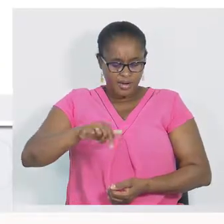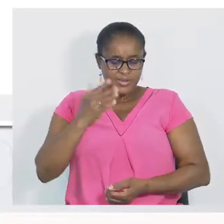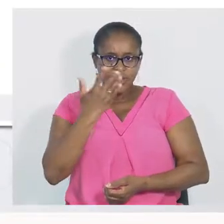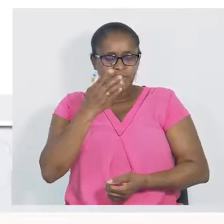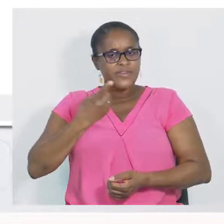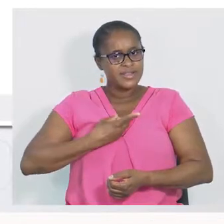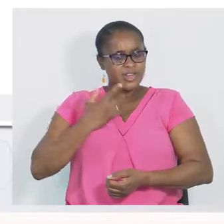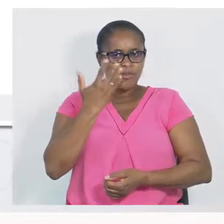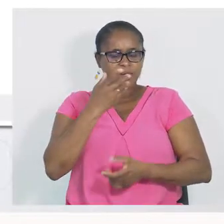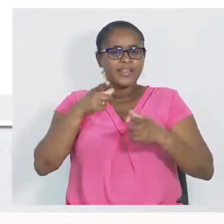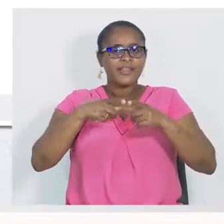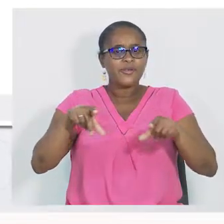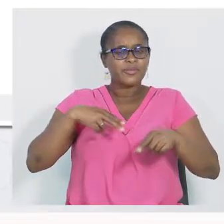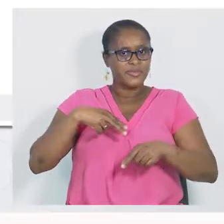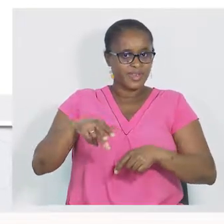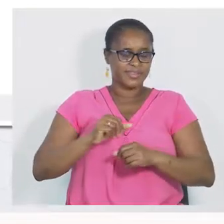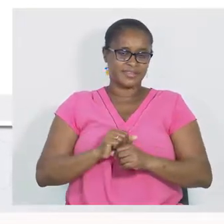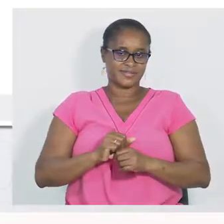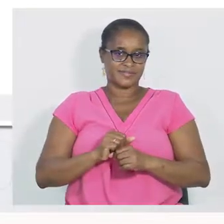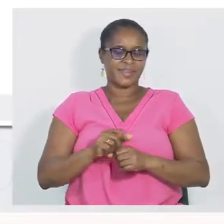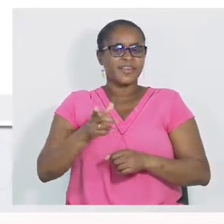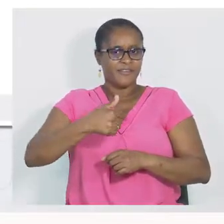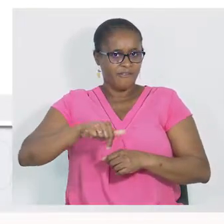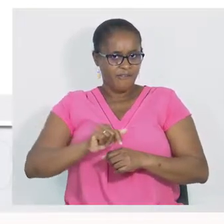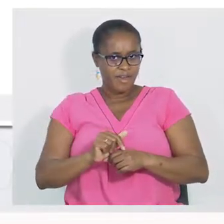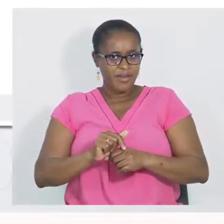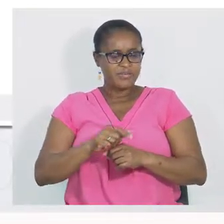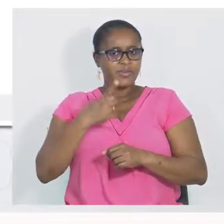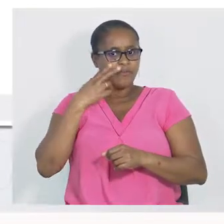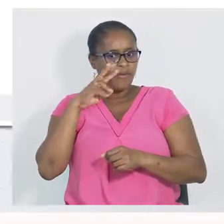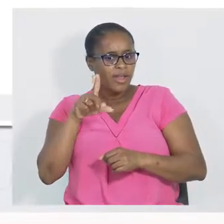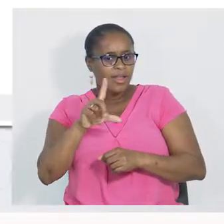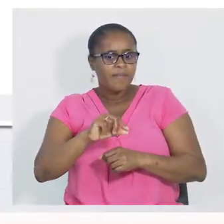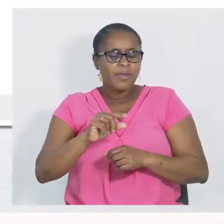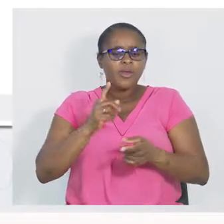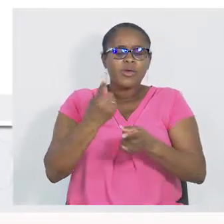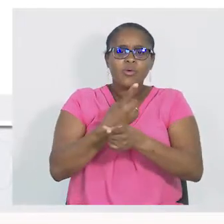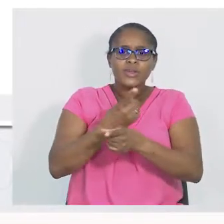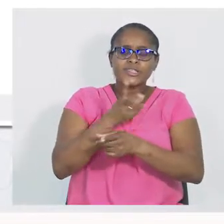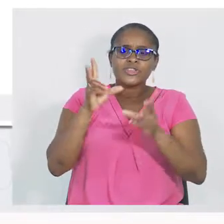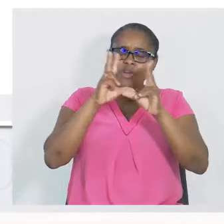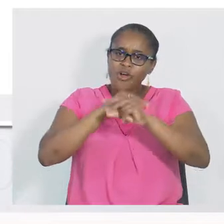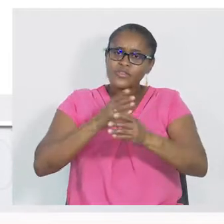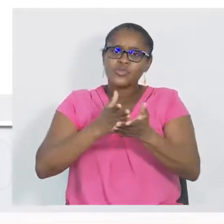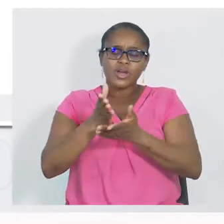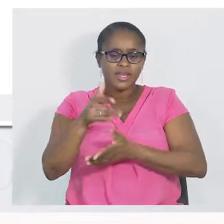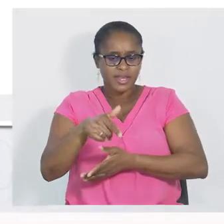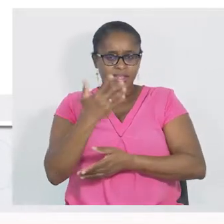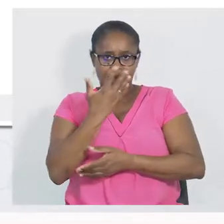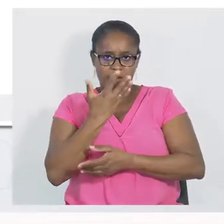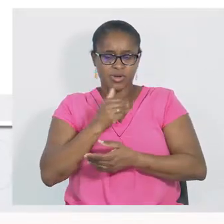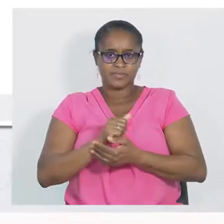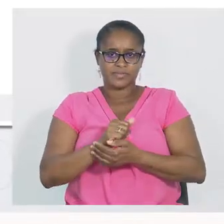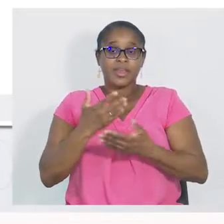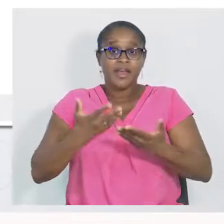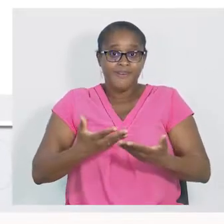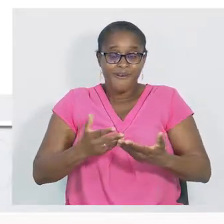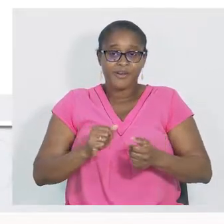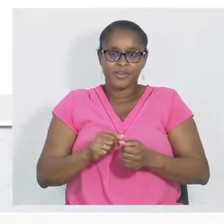também usar álcool gel quando tocarem em qualquer superfície. E agora, vamos à aula de